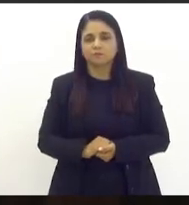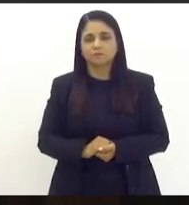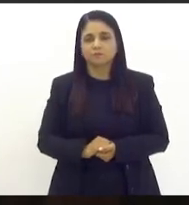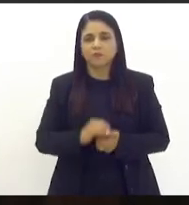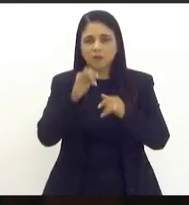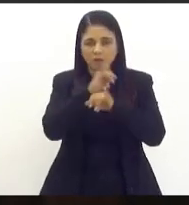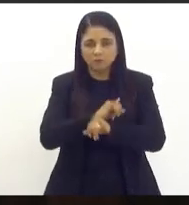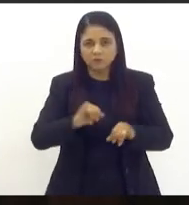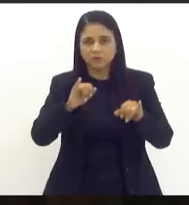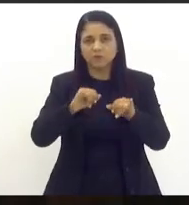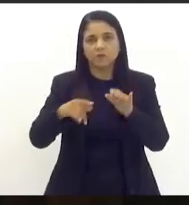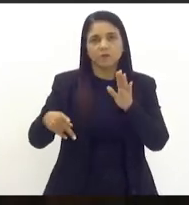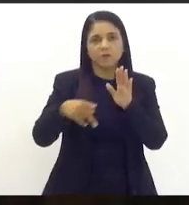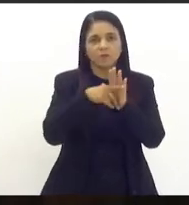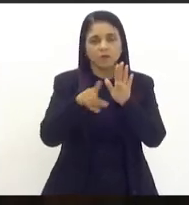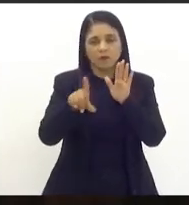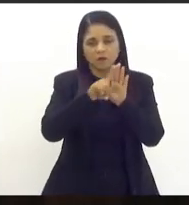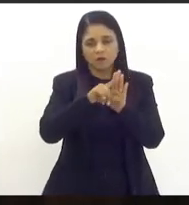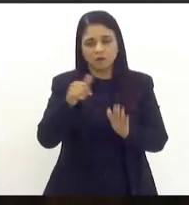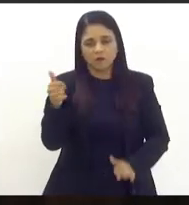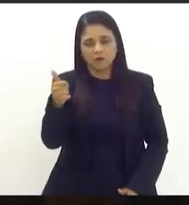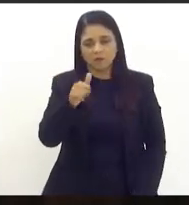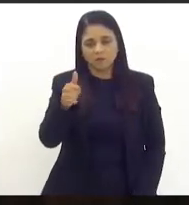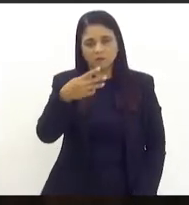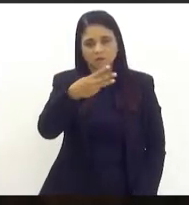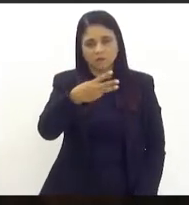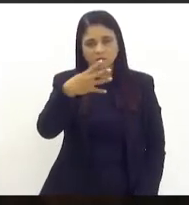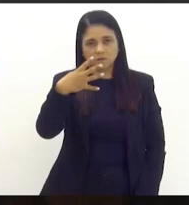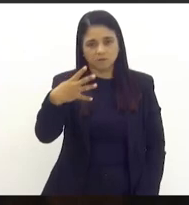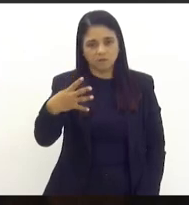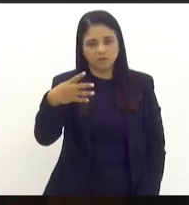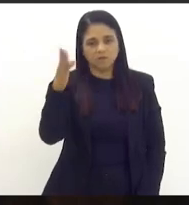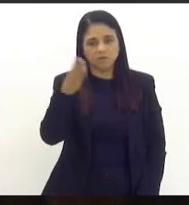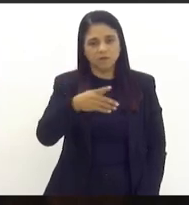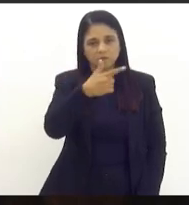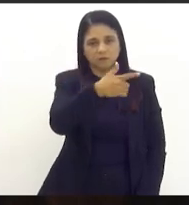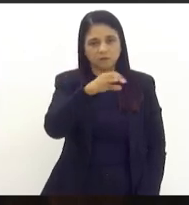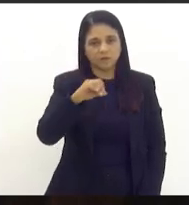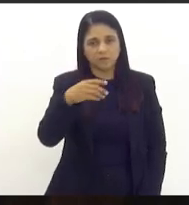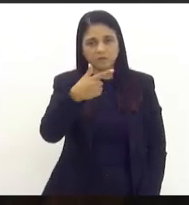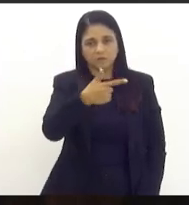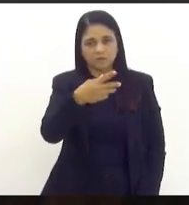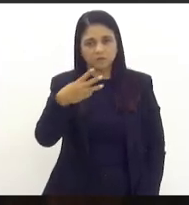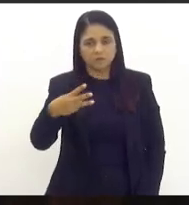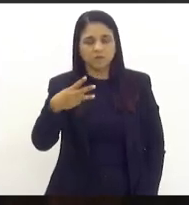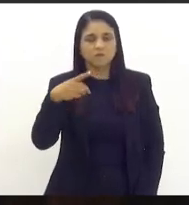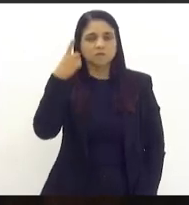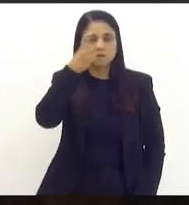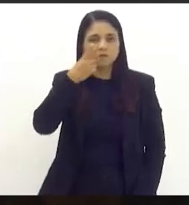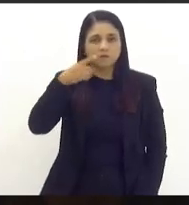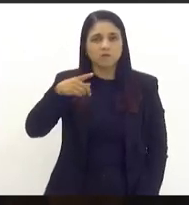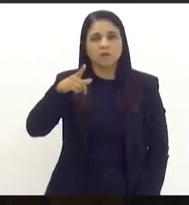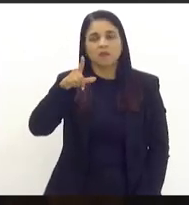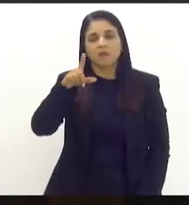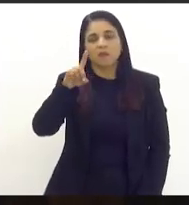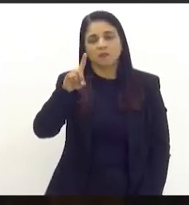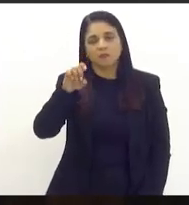anuncie projeto de lei 11:34 2023 de autoria Deputado Guilherme